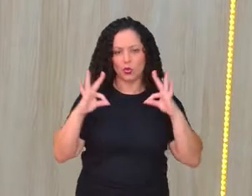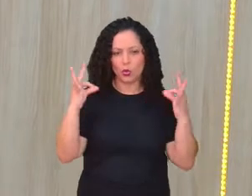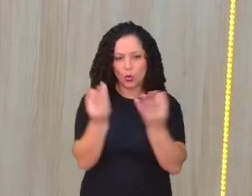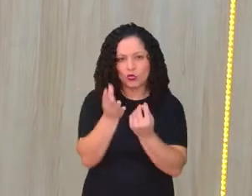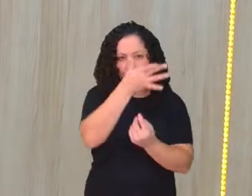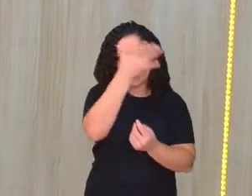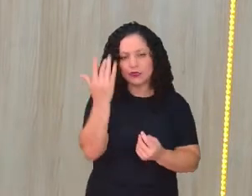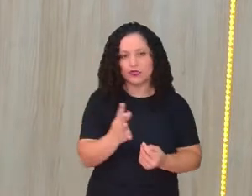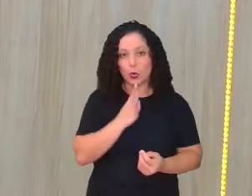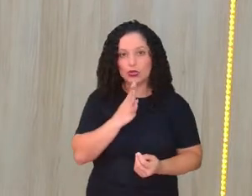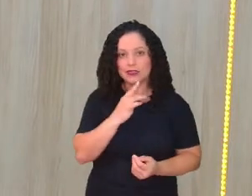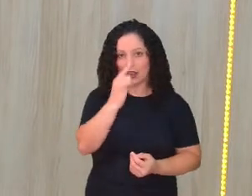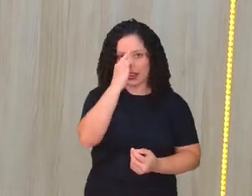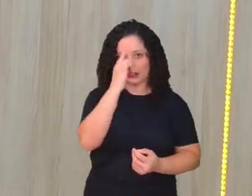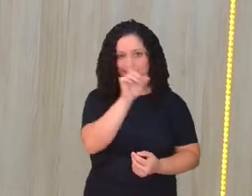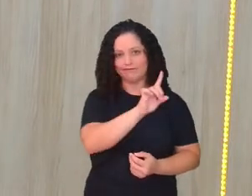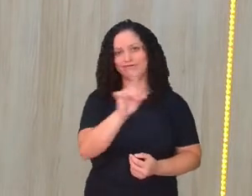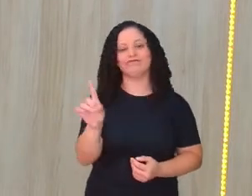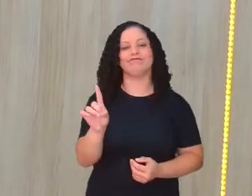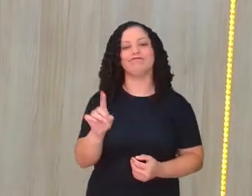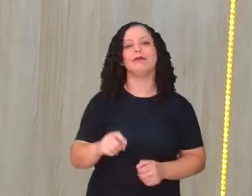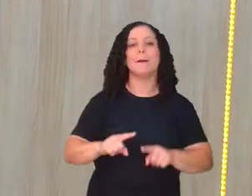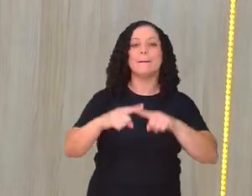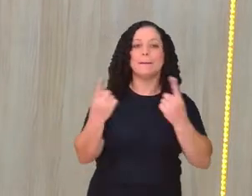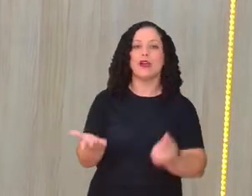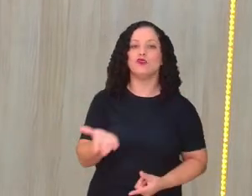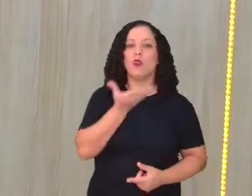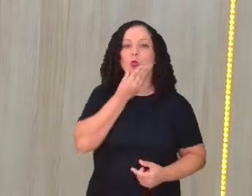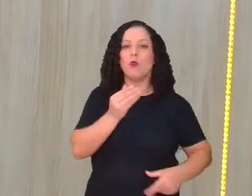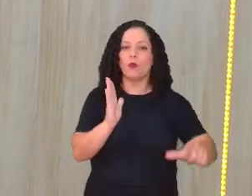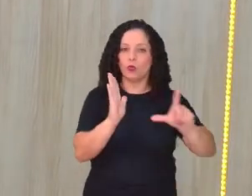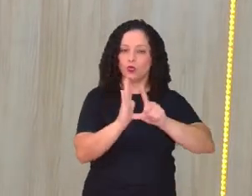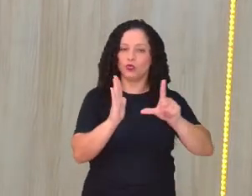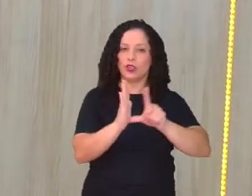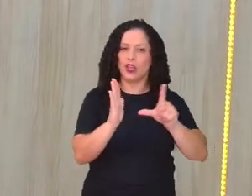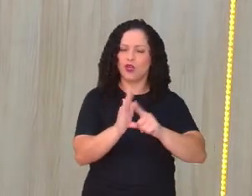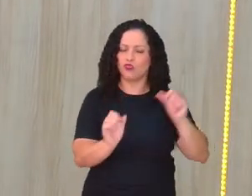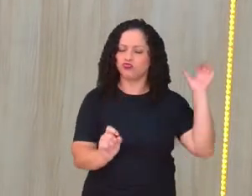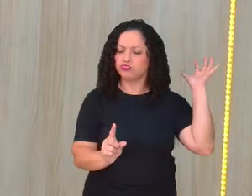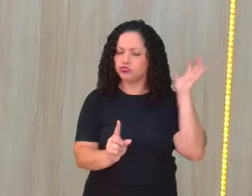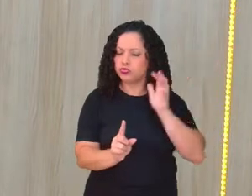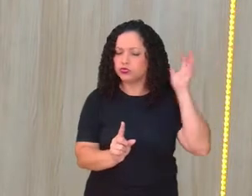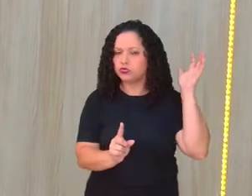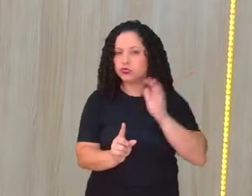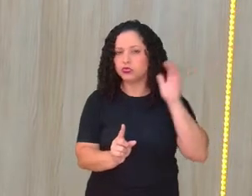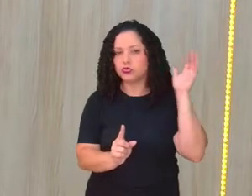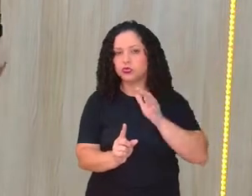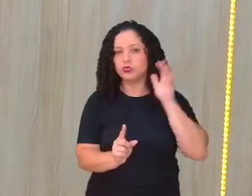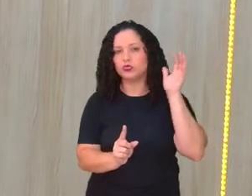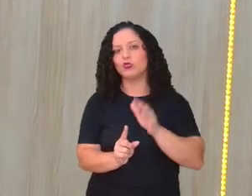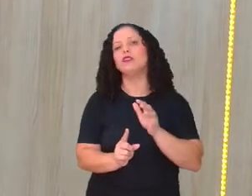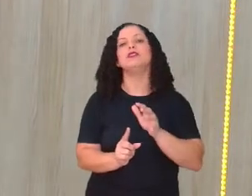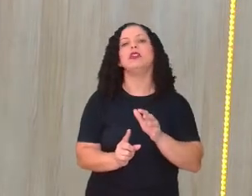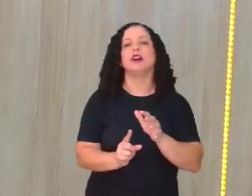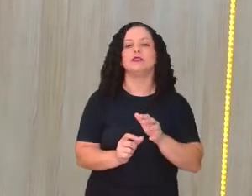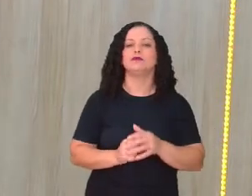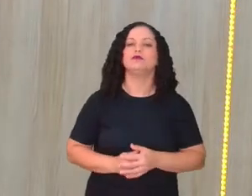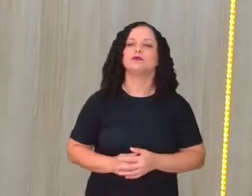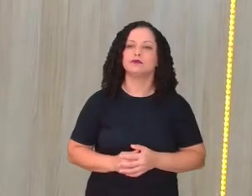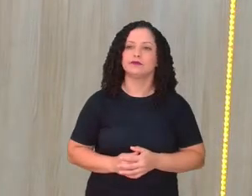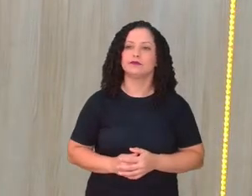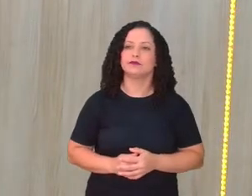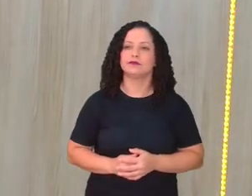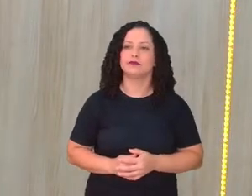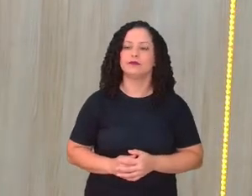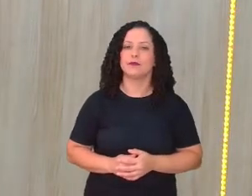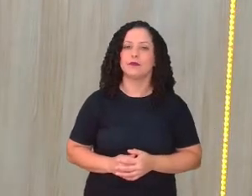o latim. E nisso, inclusive, Lutero ele vai dar uma contribuição muito grande. E a gente vai falar disso daqui a pouco. Aí Eram vejam. poucos que